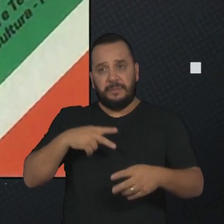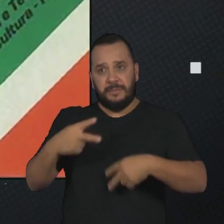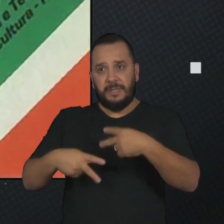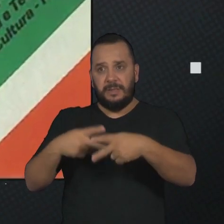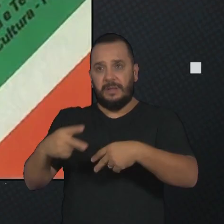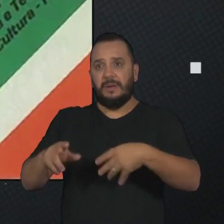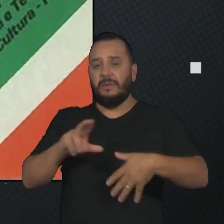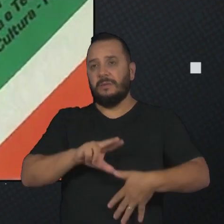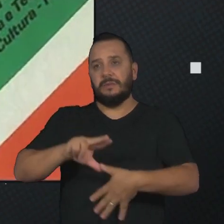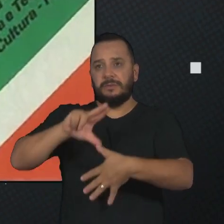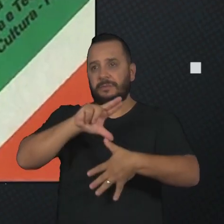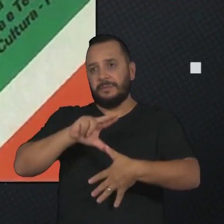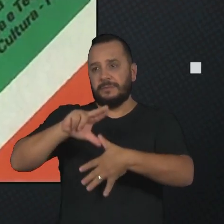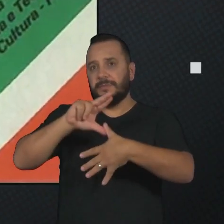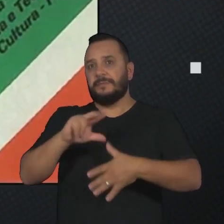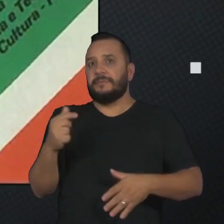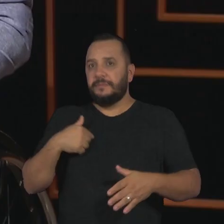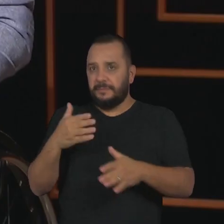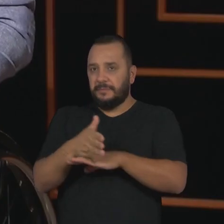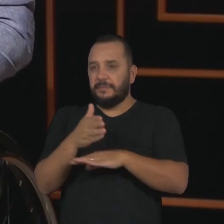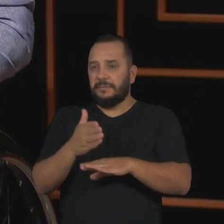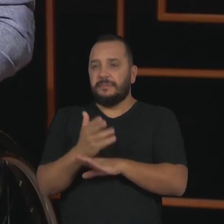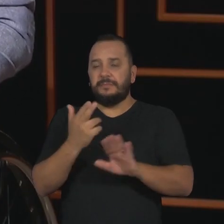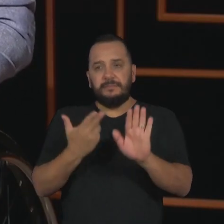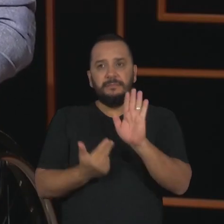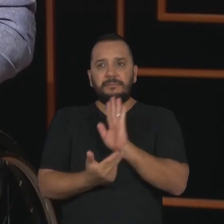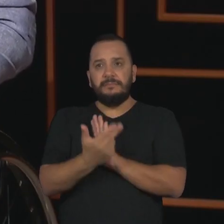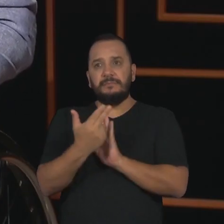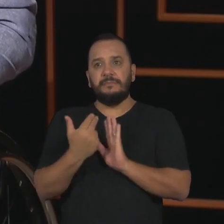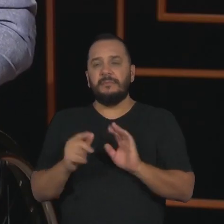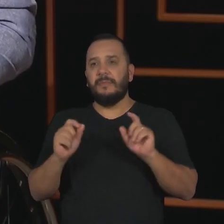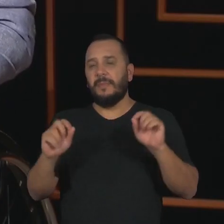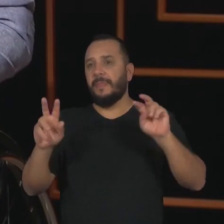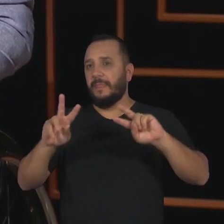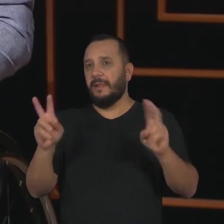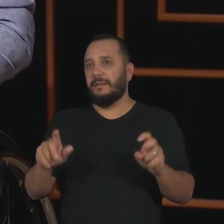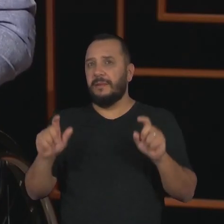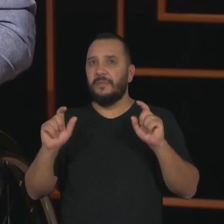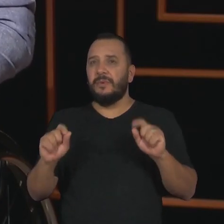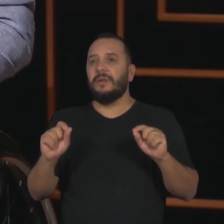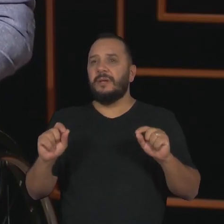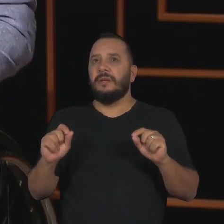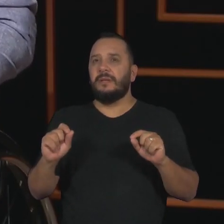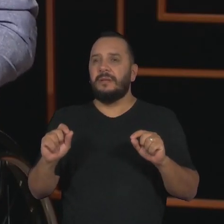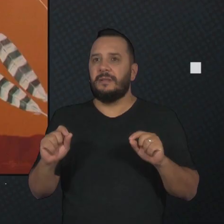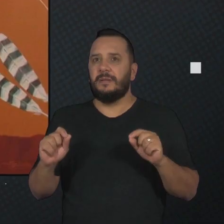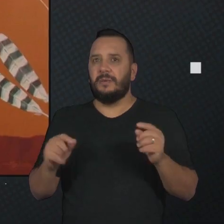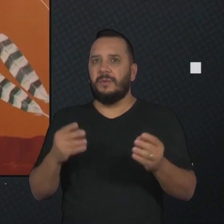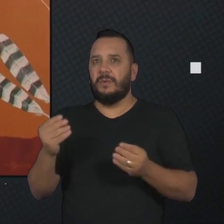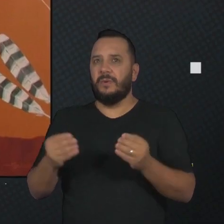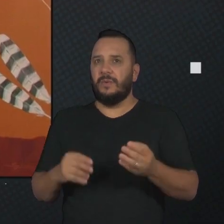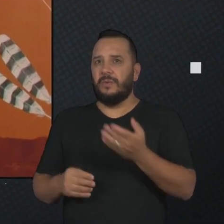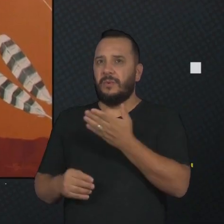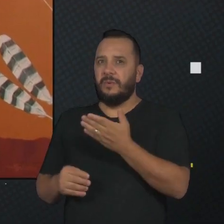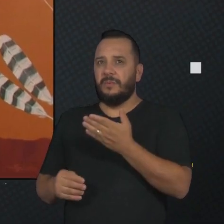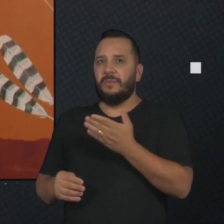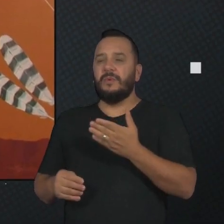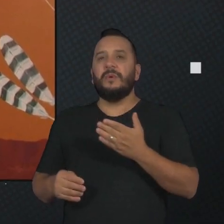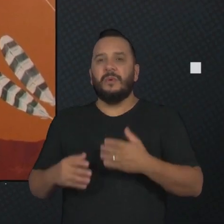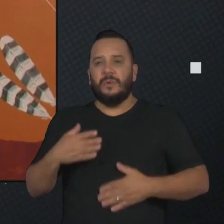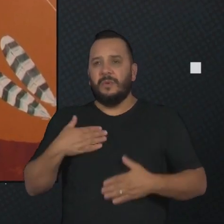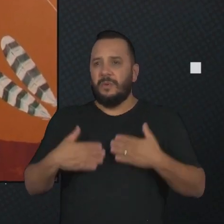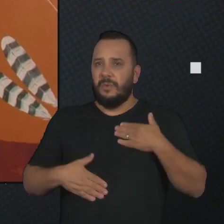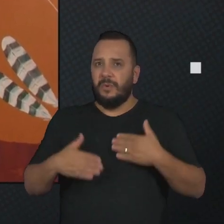que eu participo com desenhos sobre a questão gráfica da pintura corporal